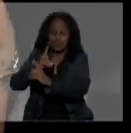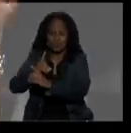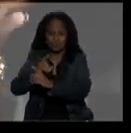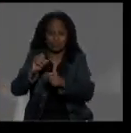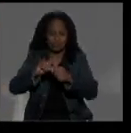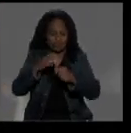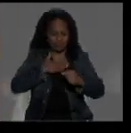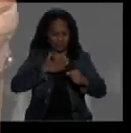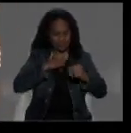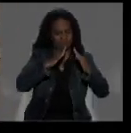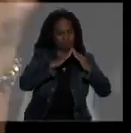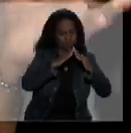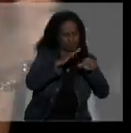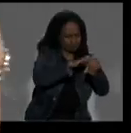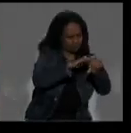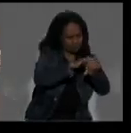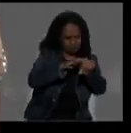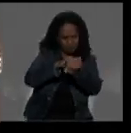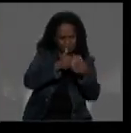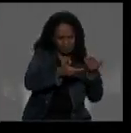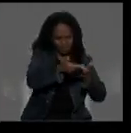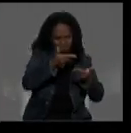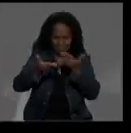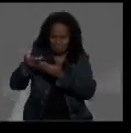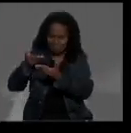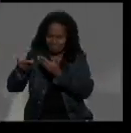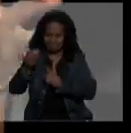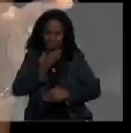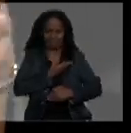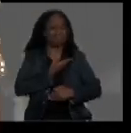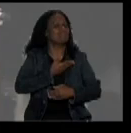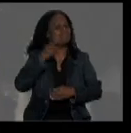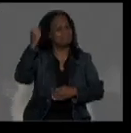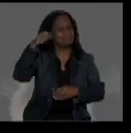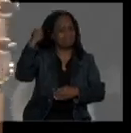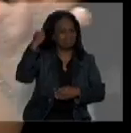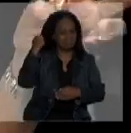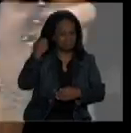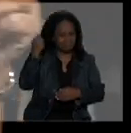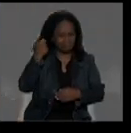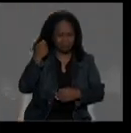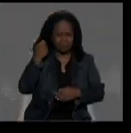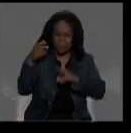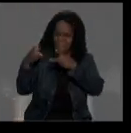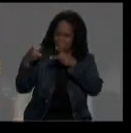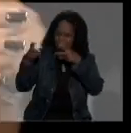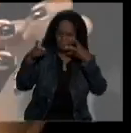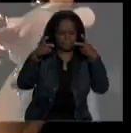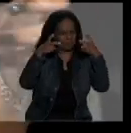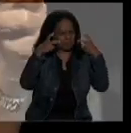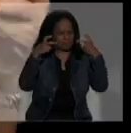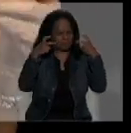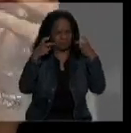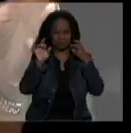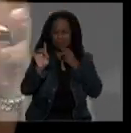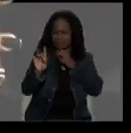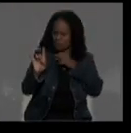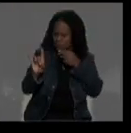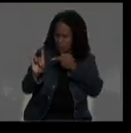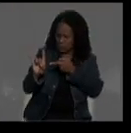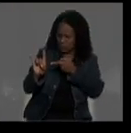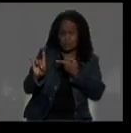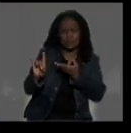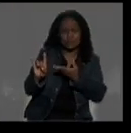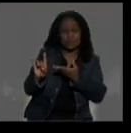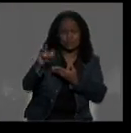que eu fazia na minha casa e tal, e aí conversando com os amigos, né, artistas e tal, e a gente percebeu da solidão do